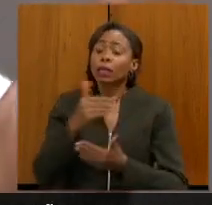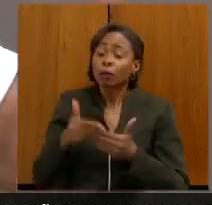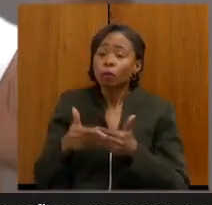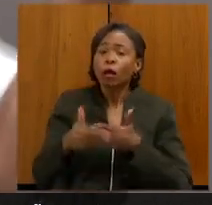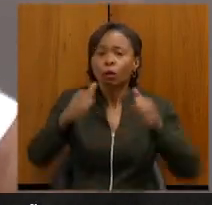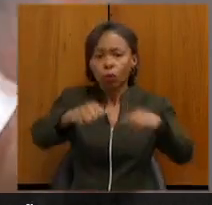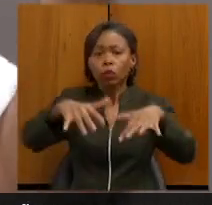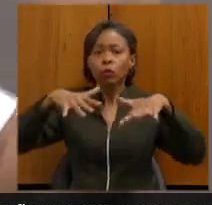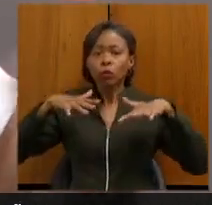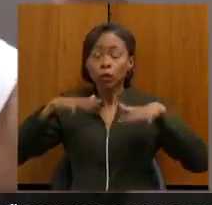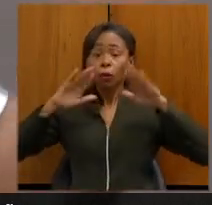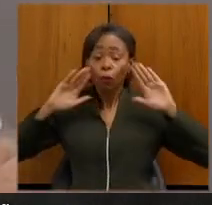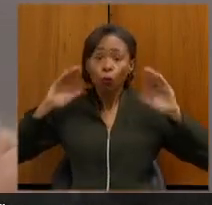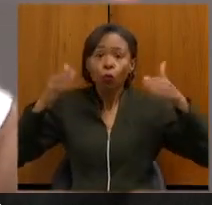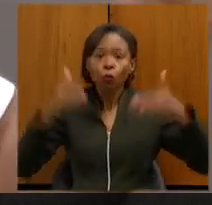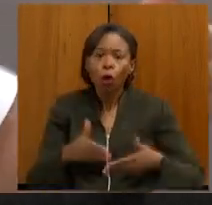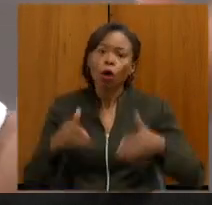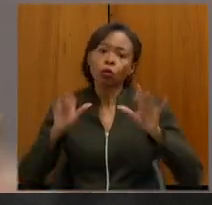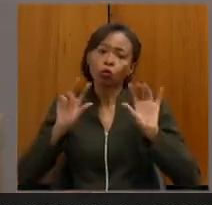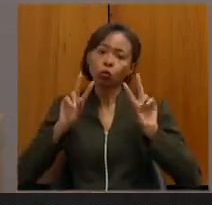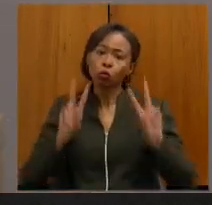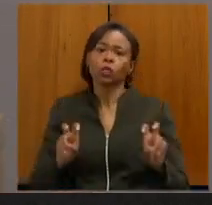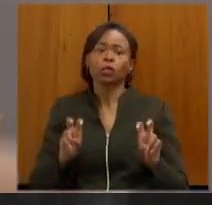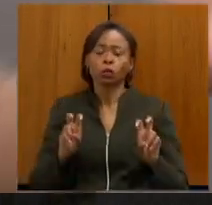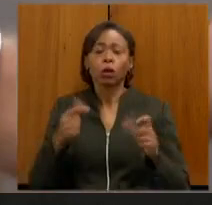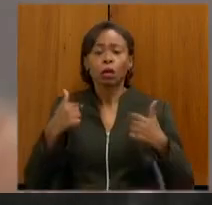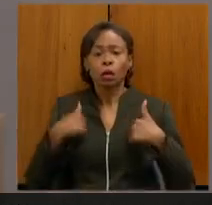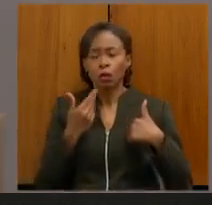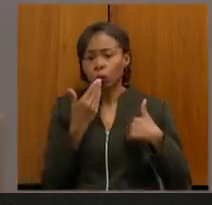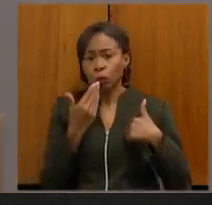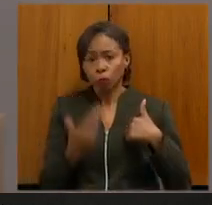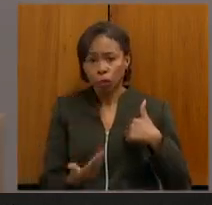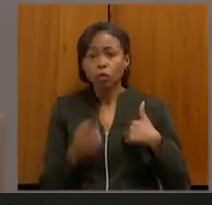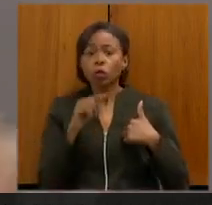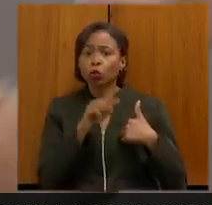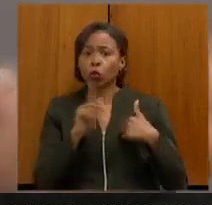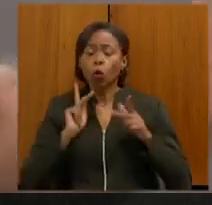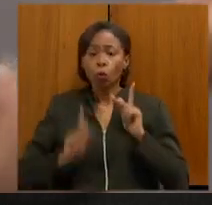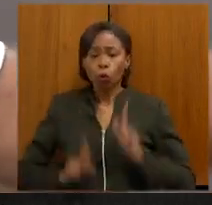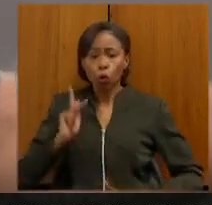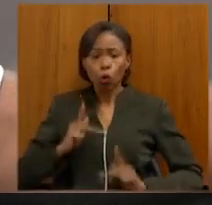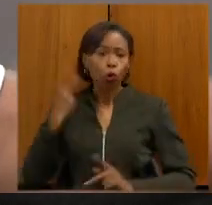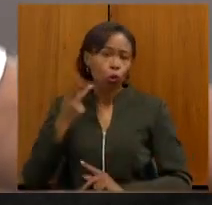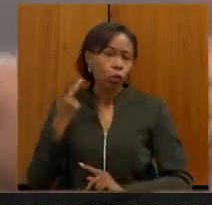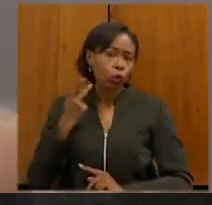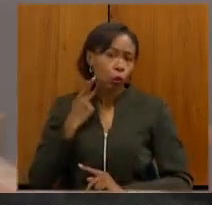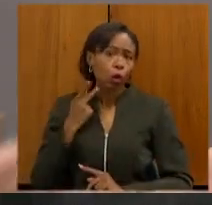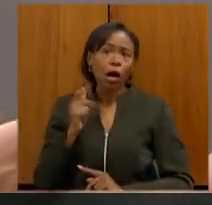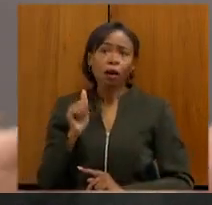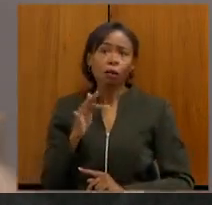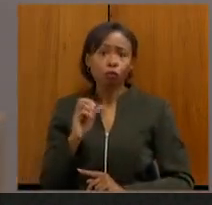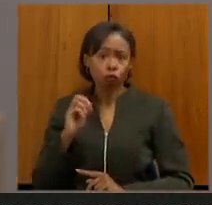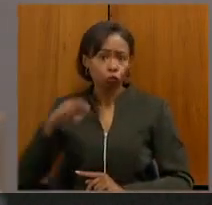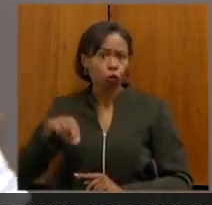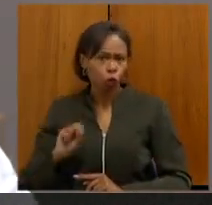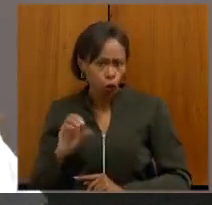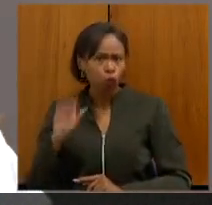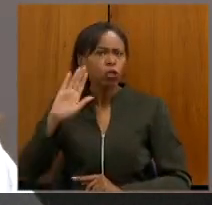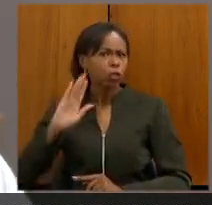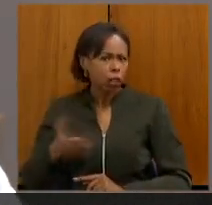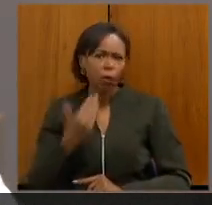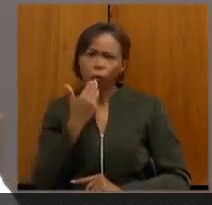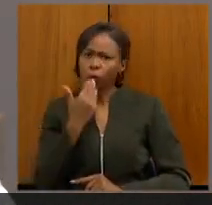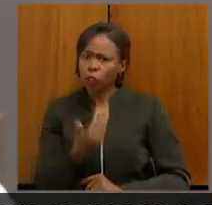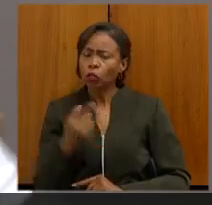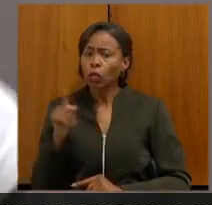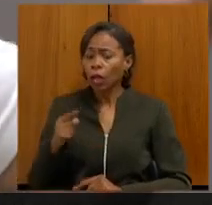pública exclusivamente sobre isso aliás é um pedido que o procurador Doutor Afonso Henrique de Miranda já fez várias vezes Cruzeiro